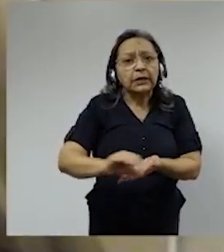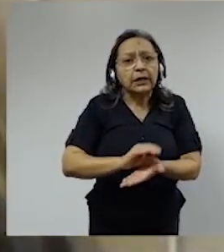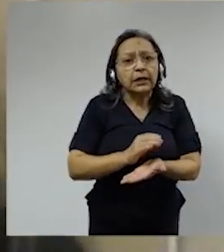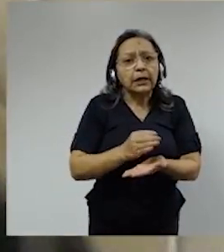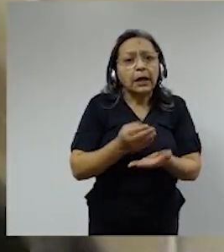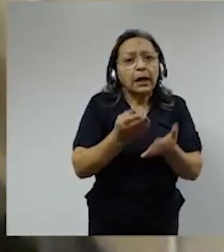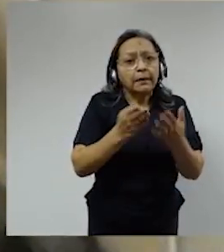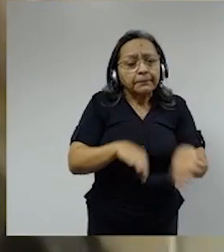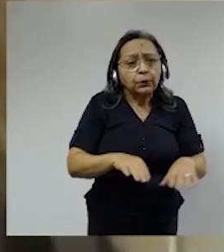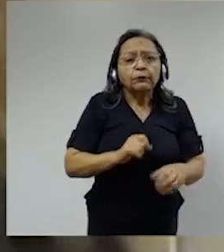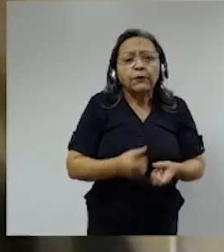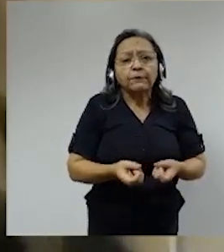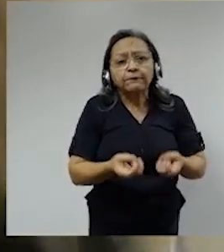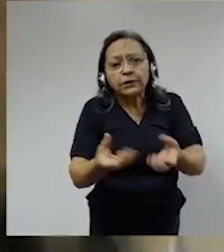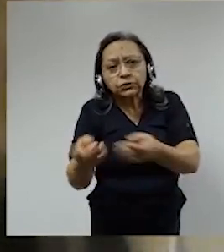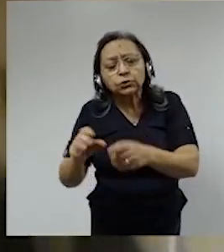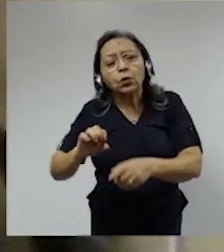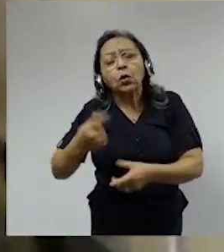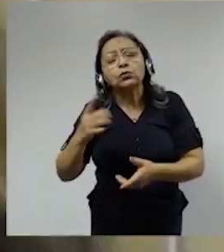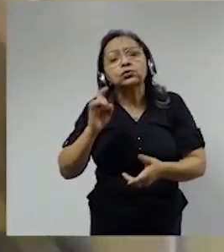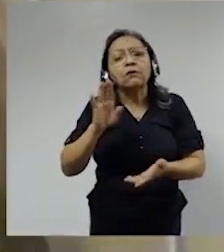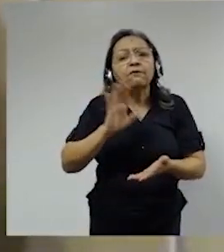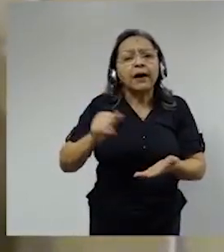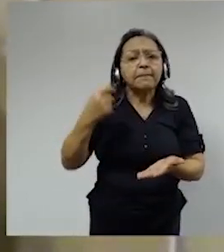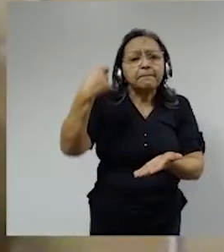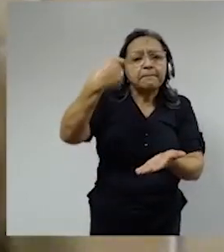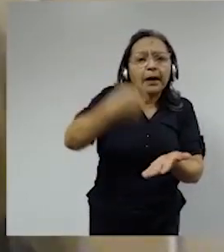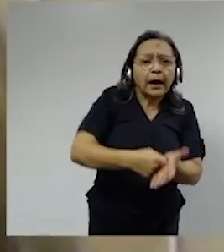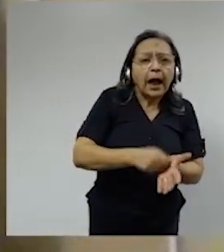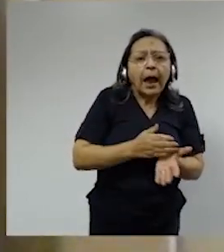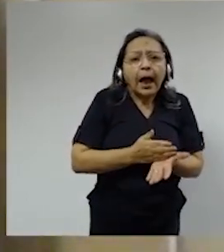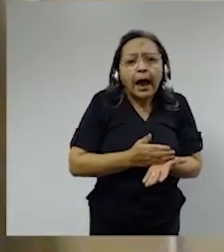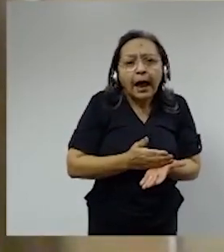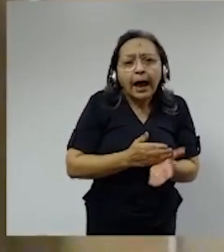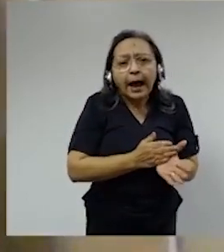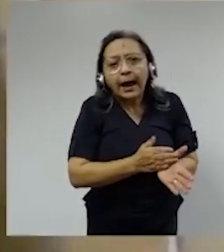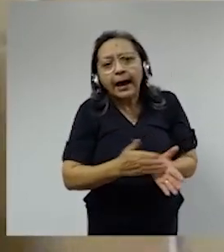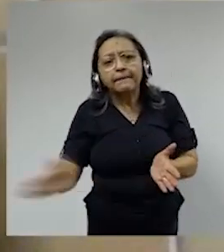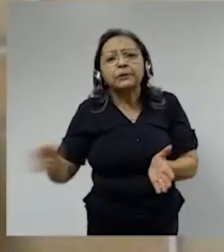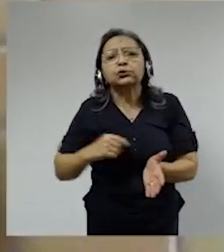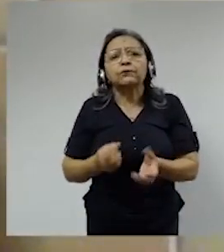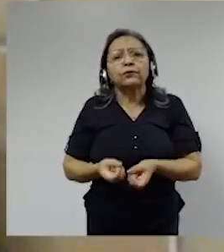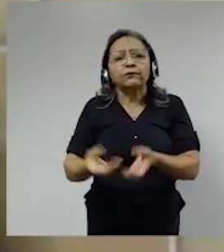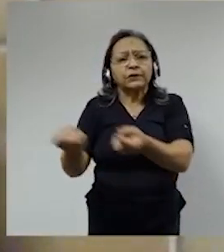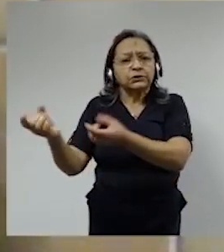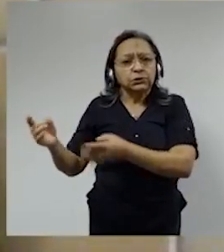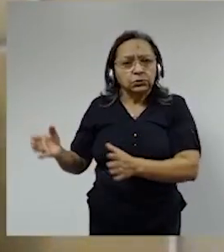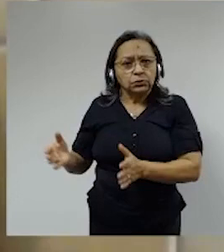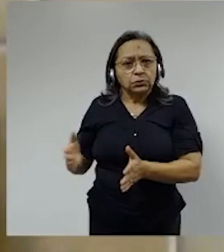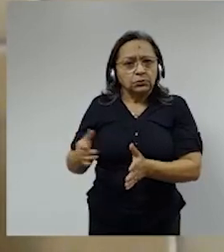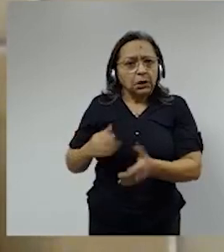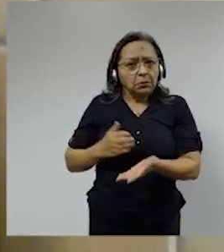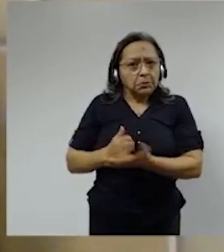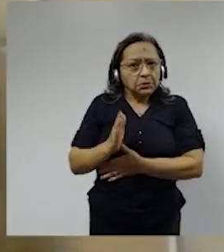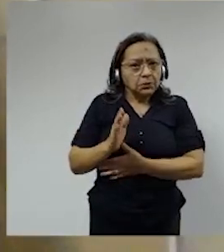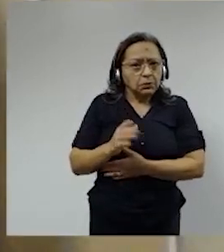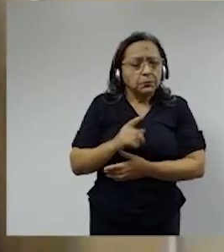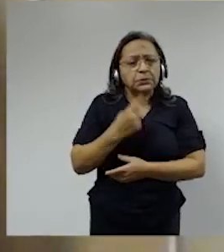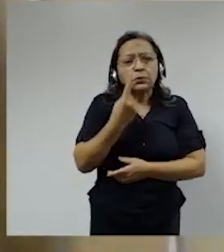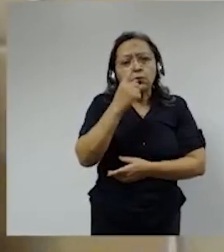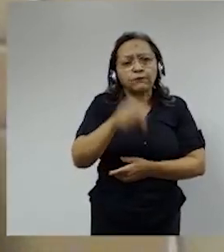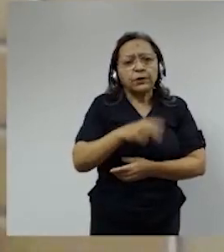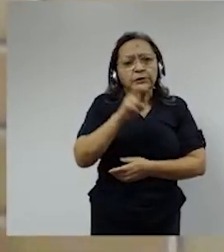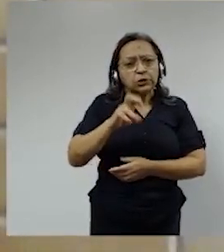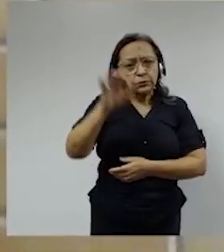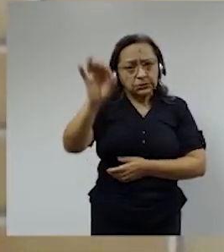se, de fato, eles só vão passar a pagar a partir do que for vendido após a concessão. E, além disso, 1,5%